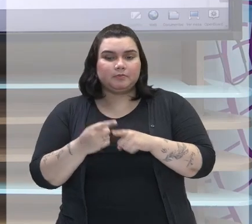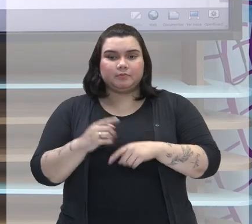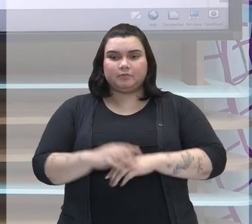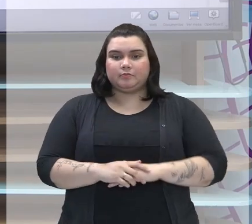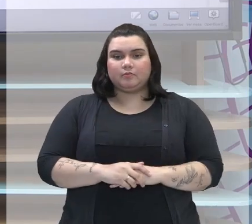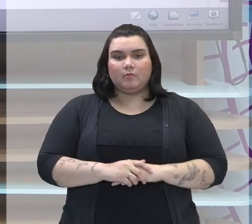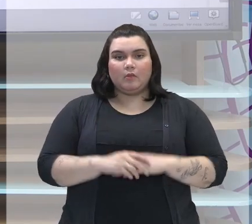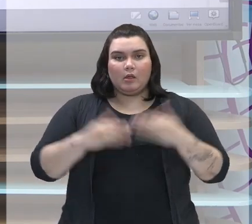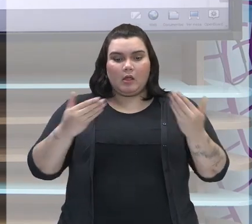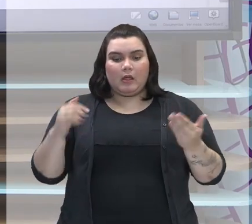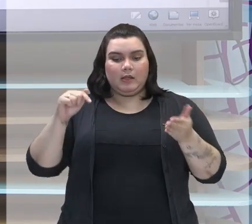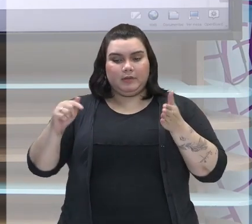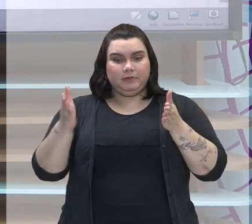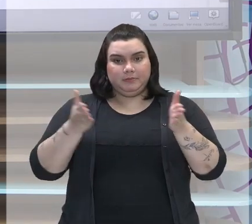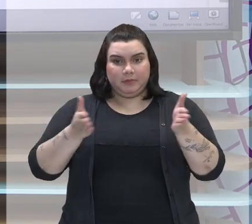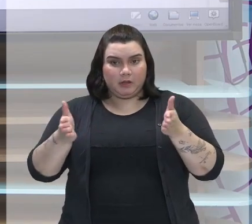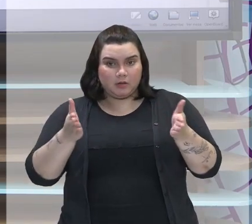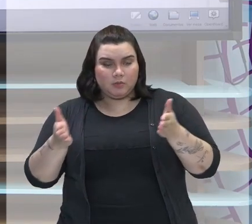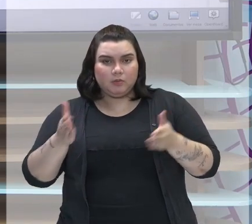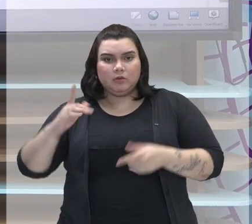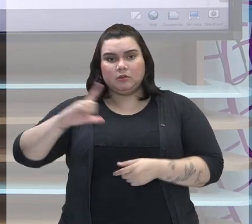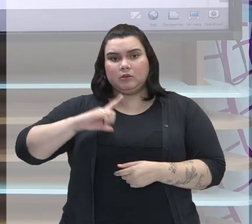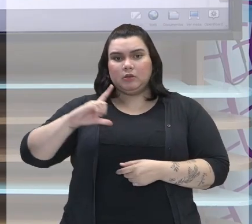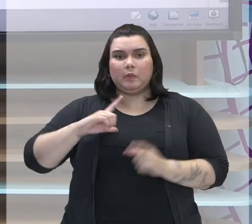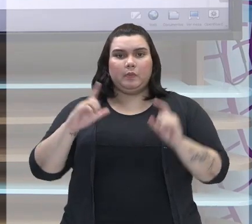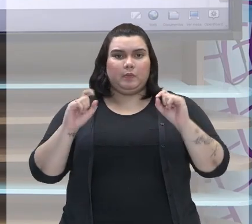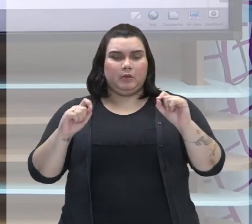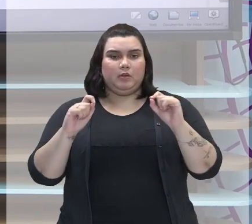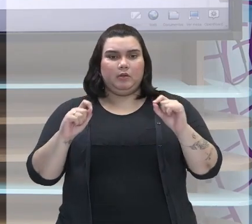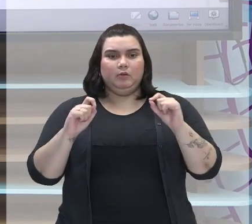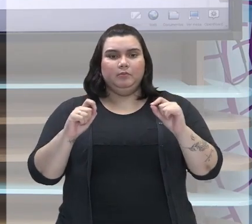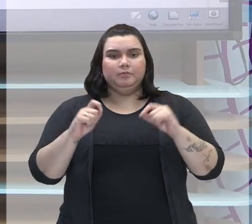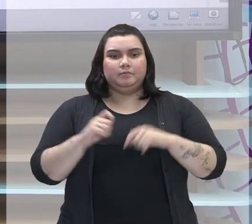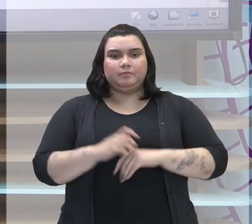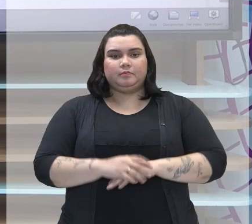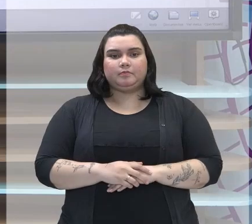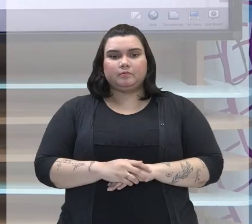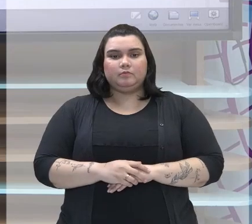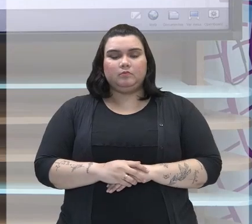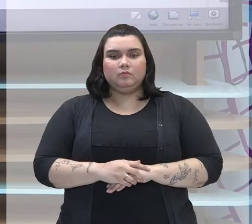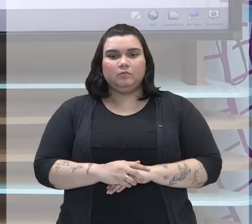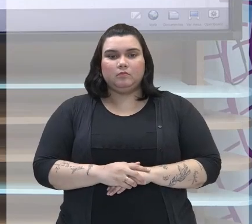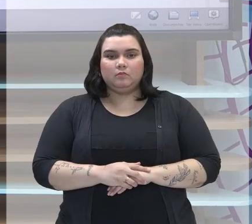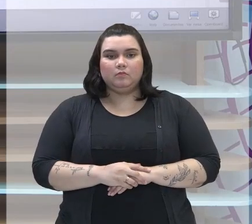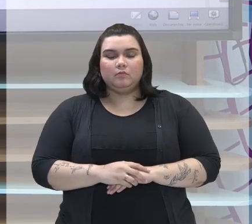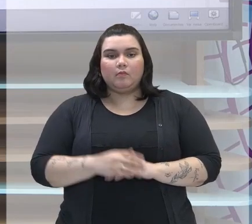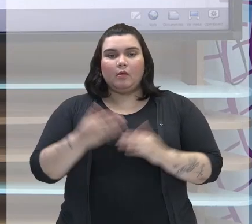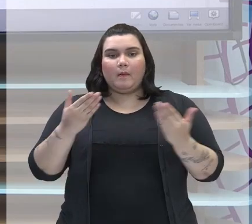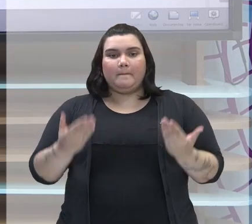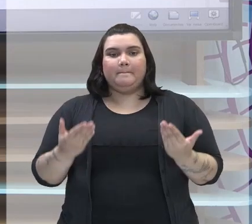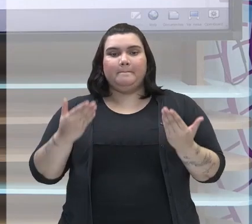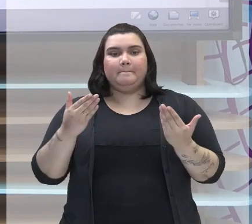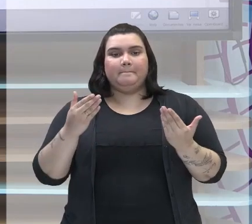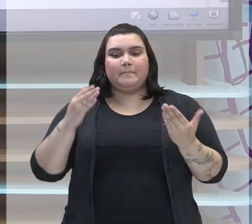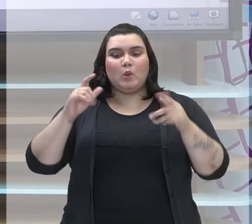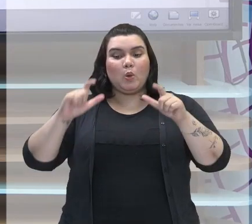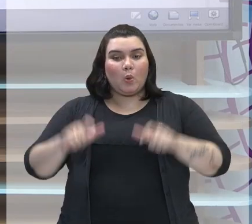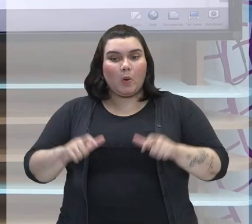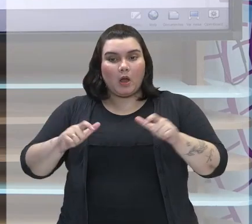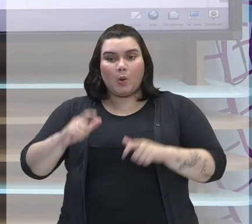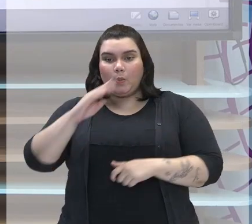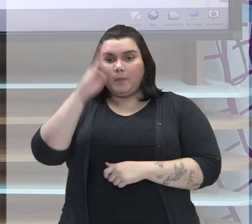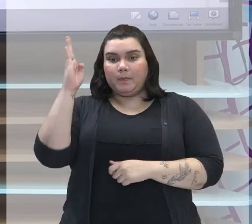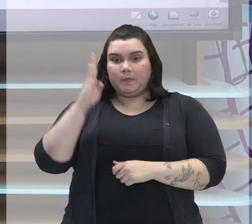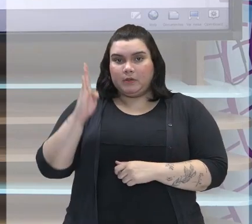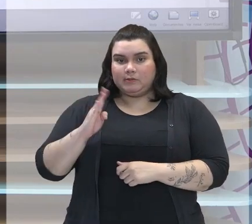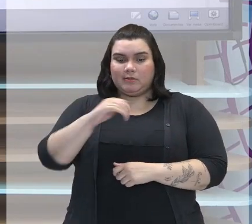Dentro desse período, nós vamos ter essa configuração do espaço e do território